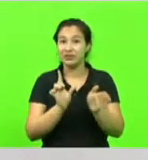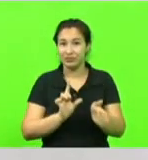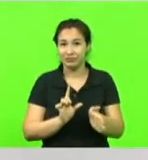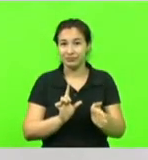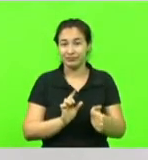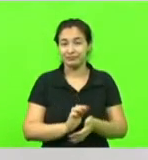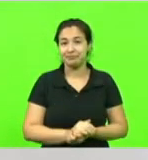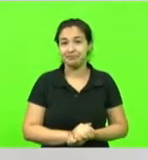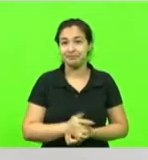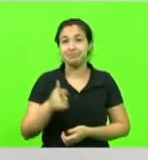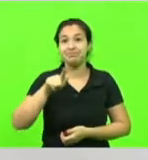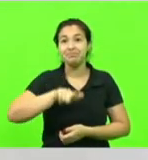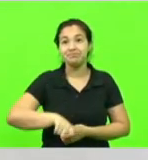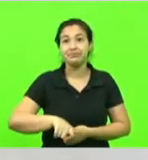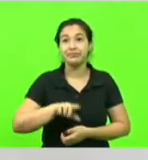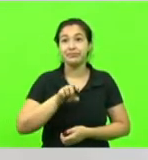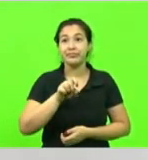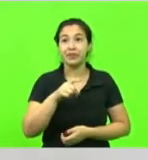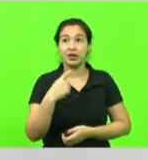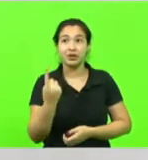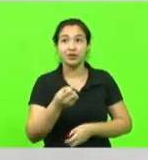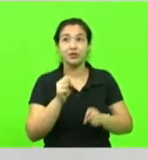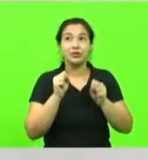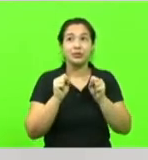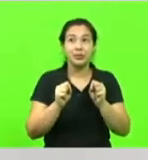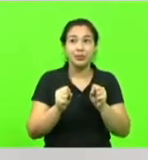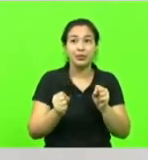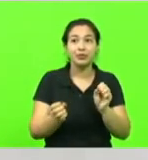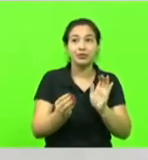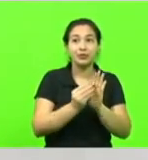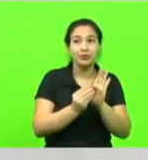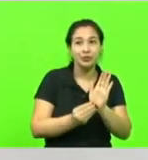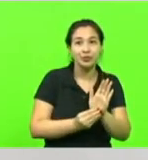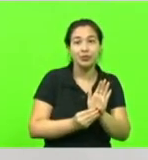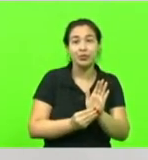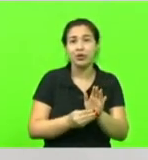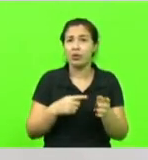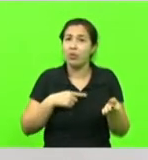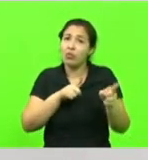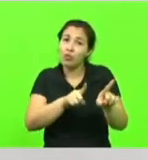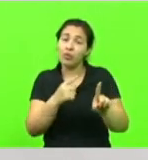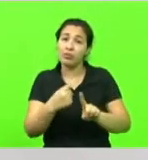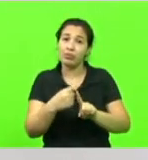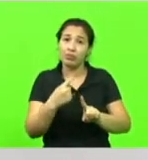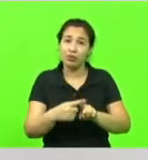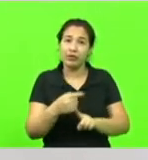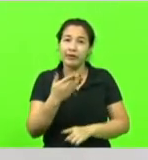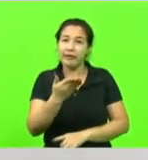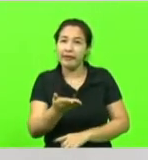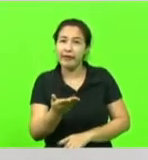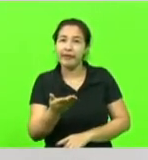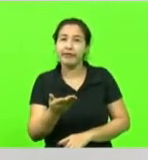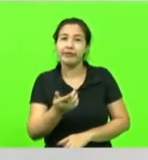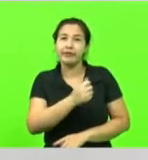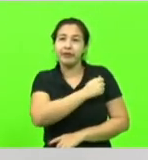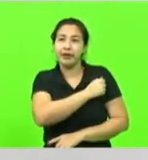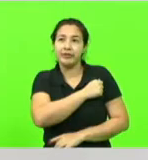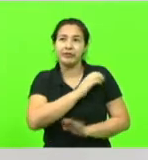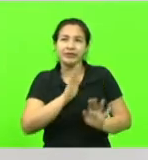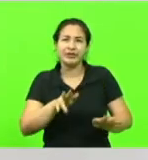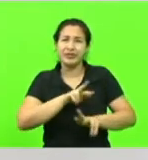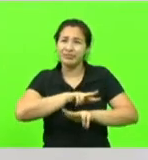E também, se a gente pode estar incluindo, eu sou contra, porque nossos alunos aqui já estão cheios de matérias